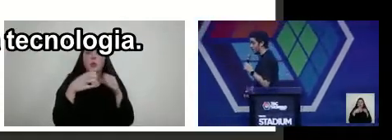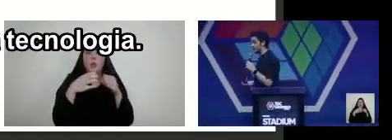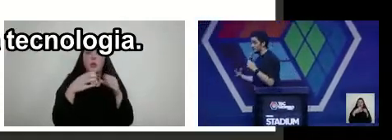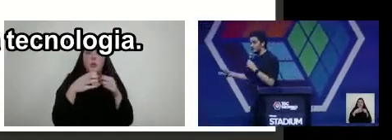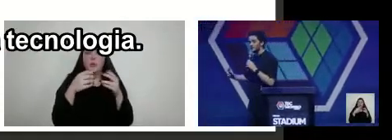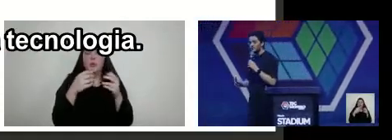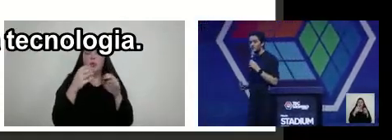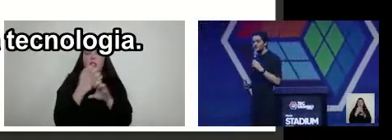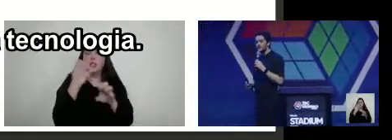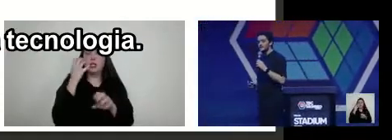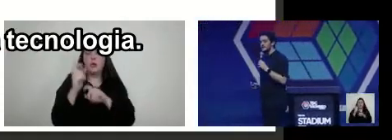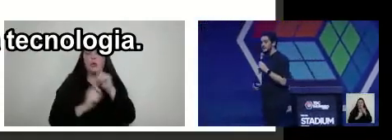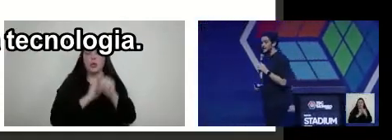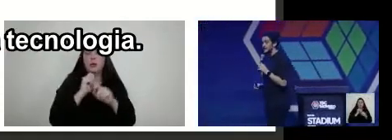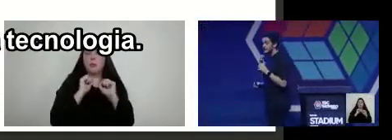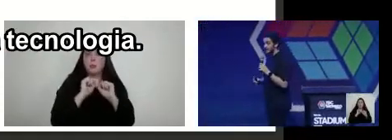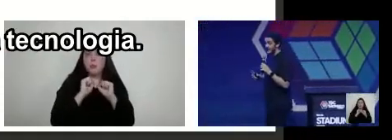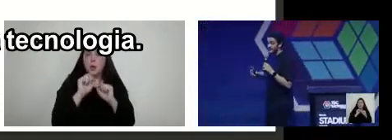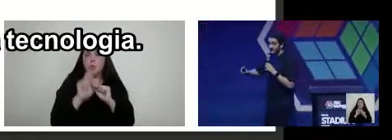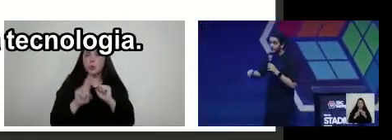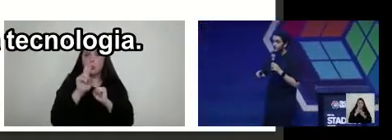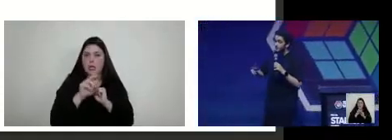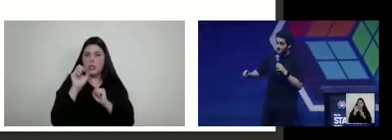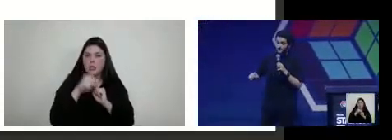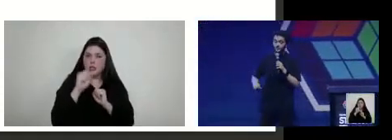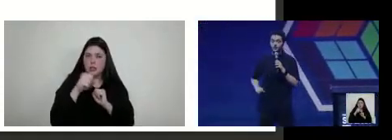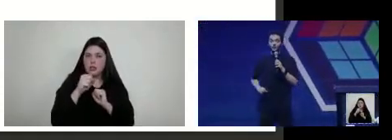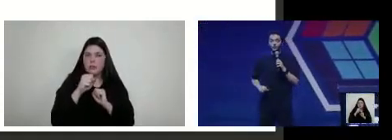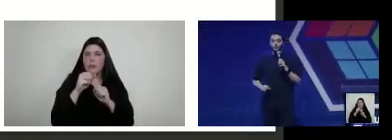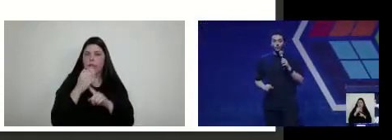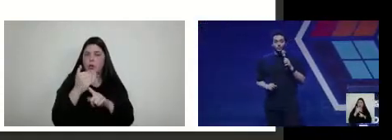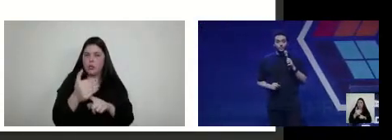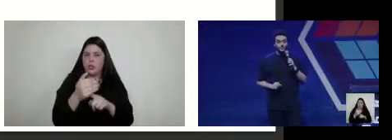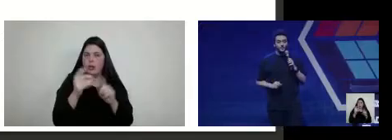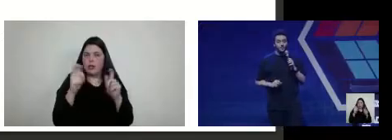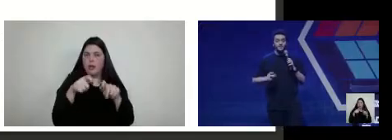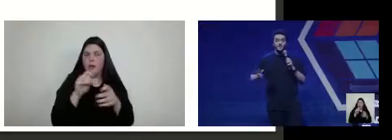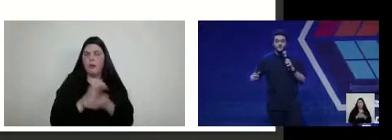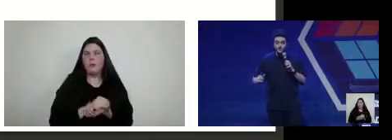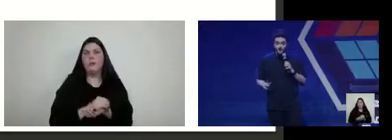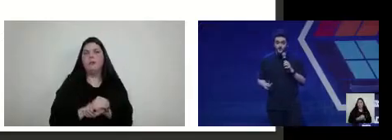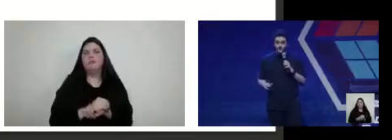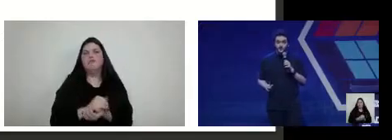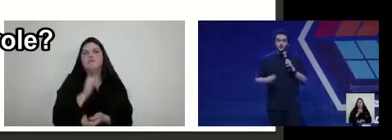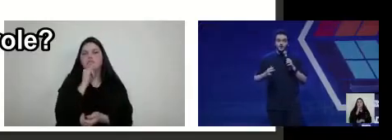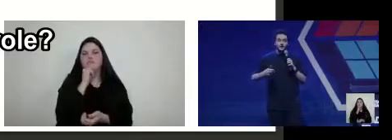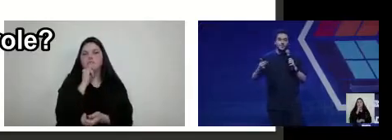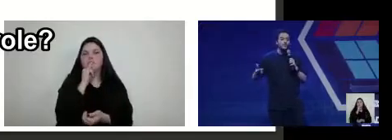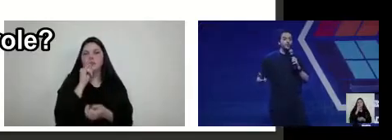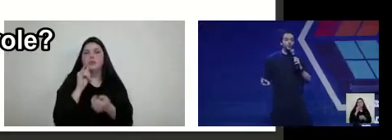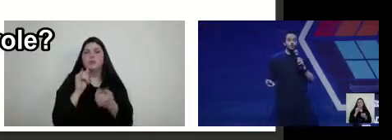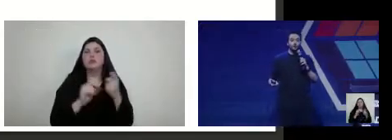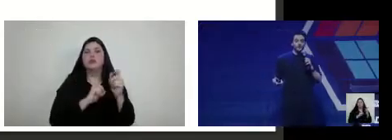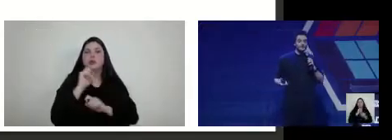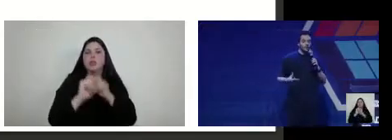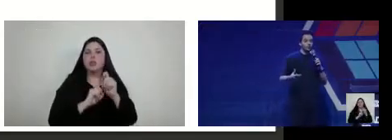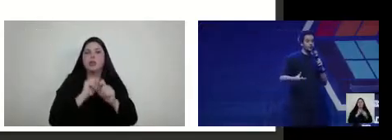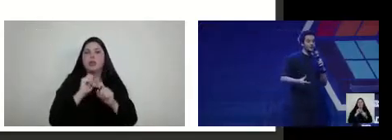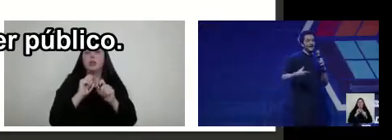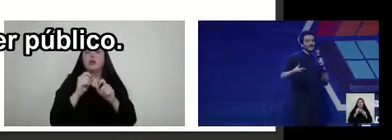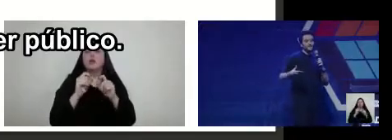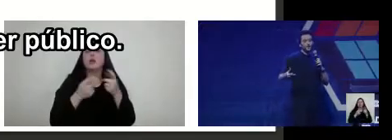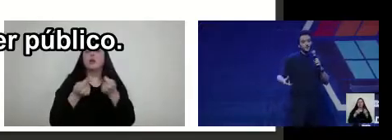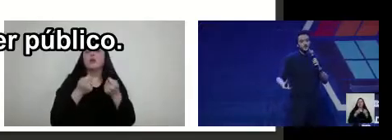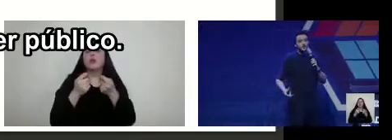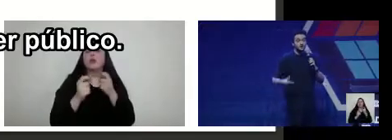engenharia, olha, aqui você pode utilizar essa tecnologia. Então, por exemplo, um object storage. Só que qual que é o controle? O